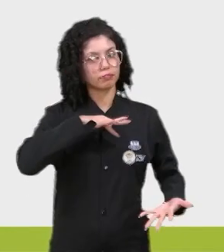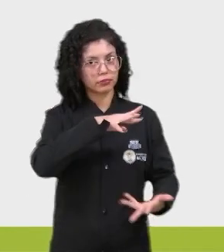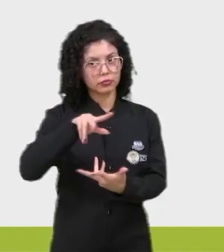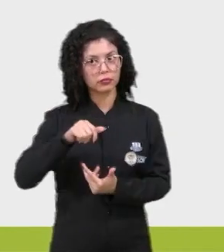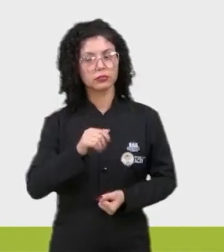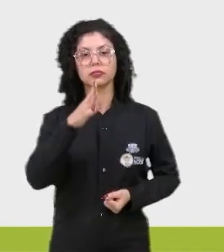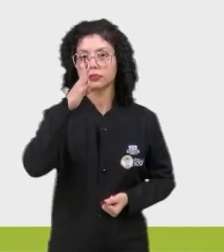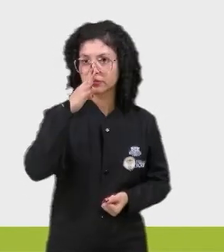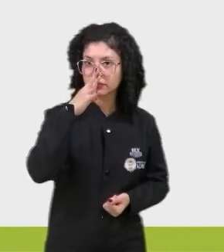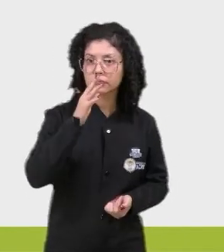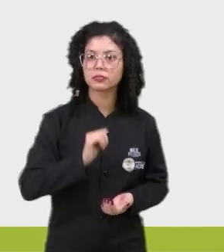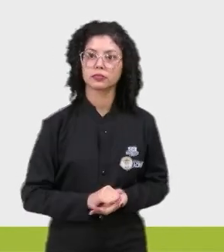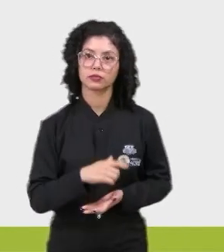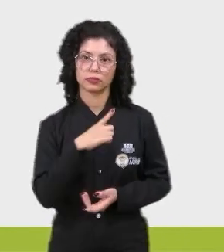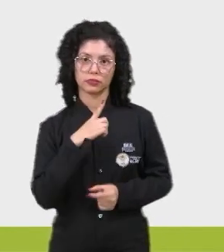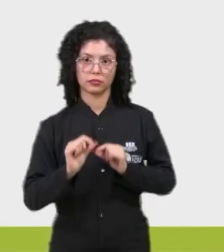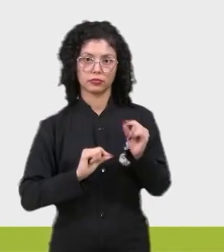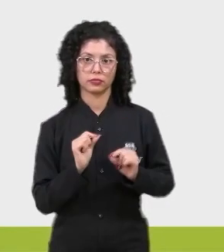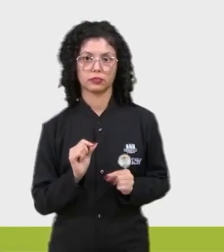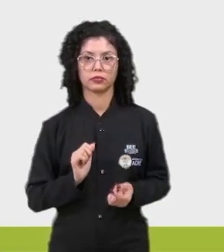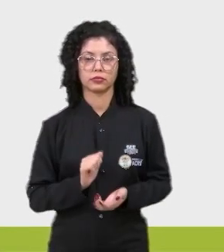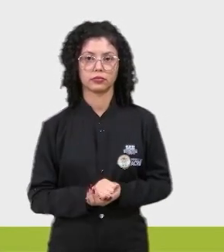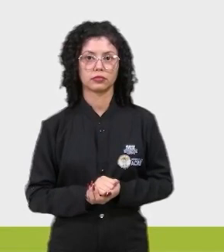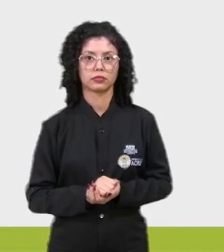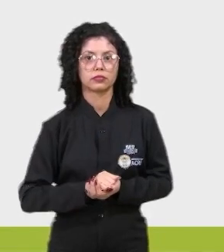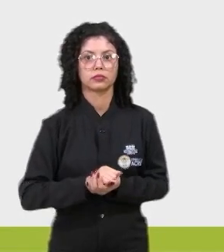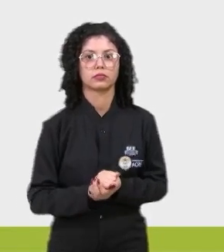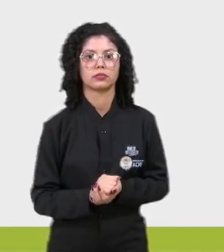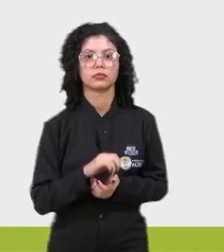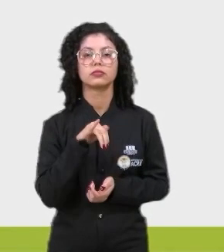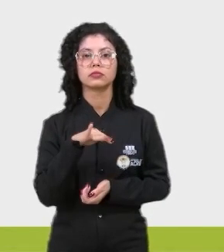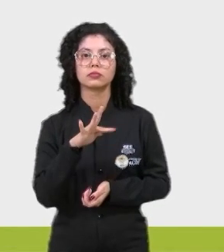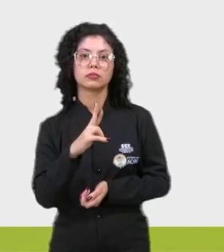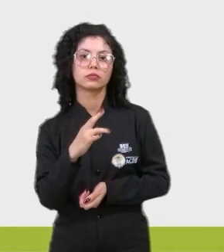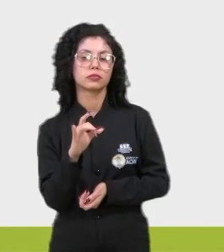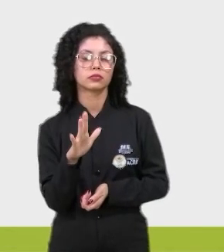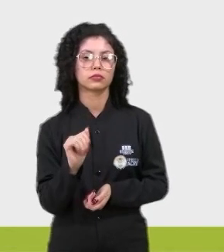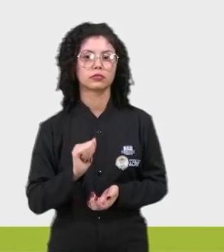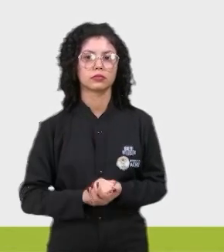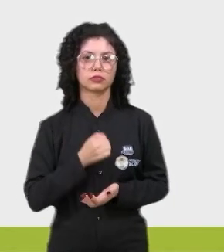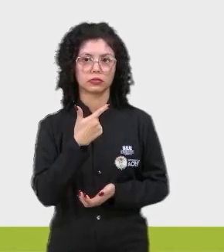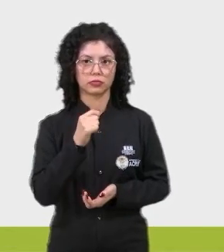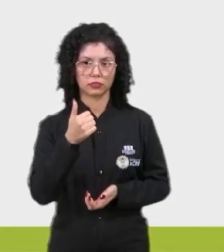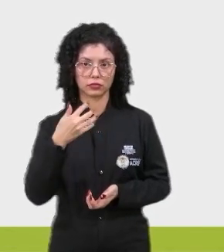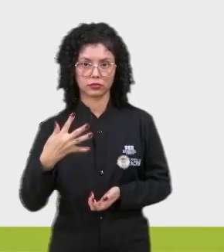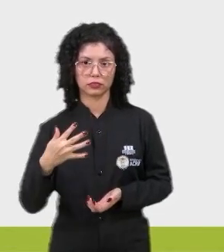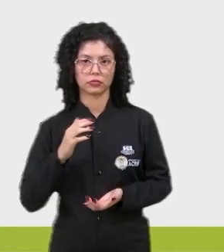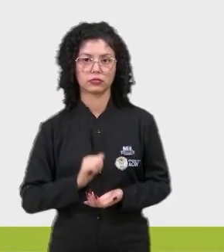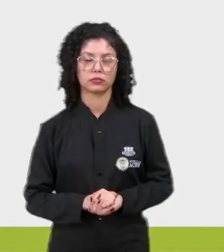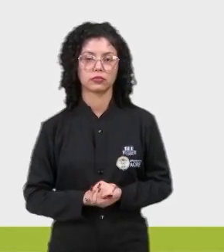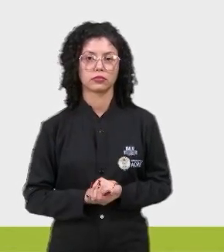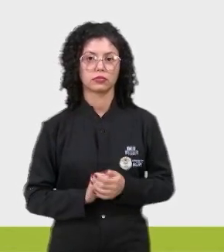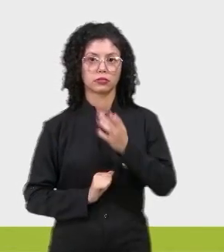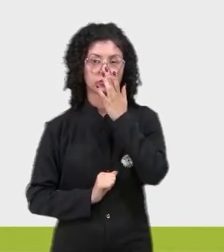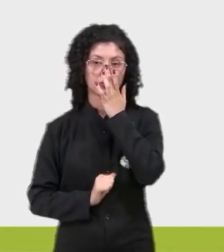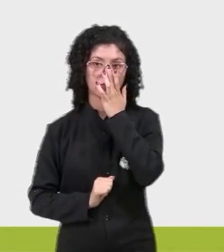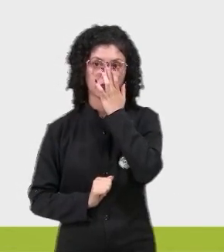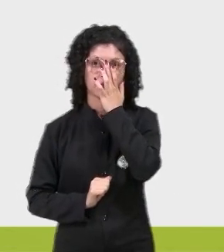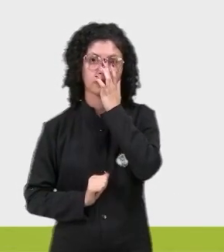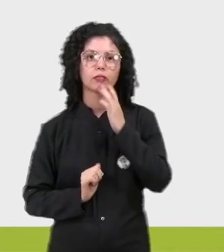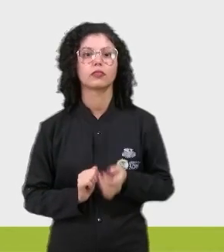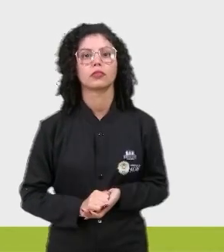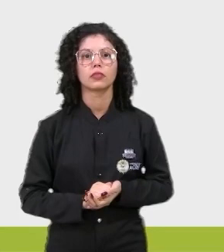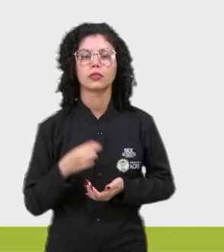você assistir. Temos também aqui o Jogo da Imitação, 2014, né, que fala justamente sobre